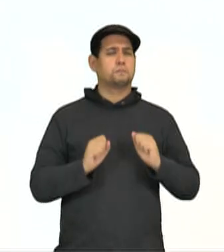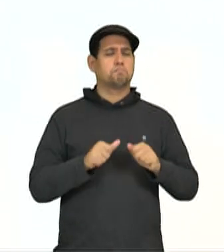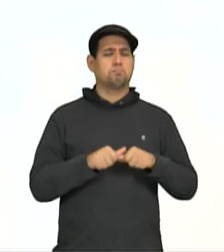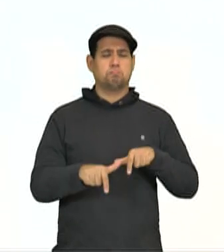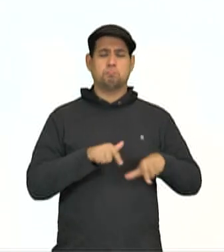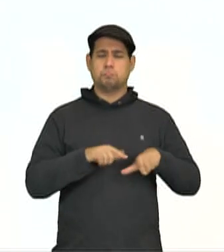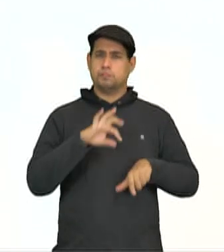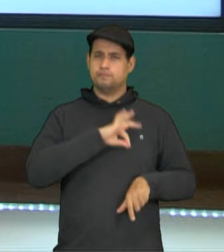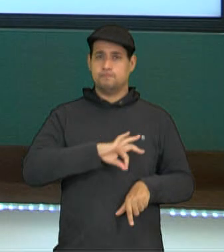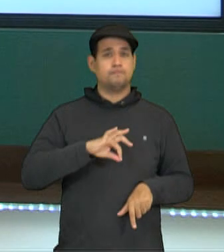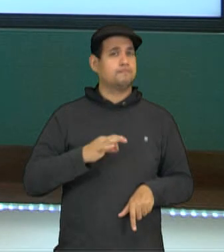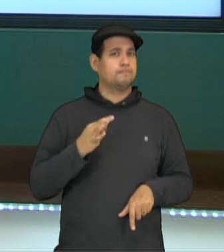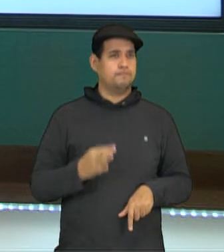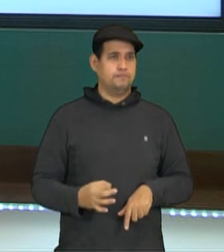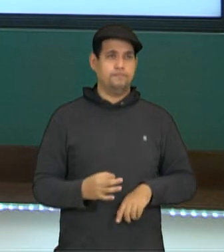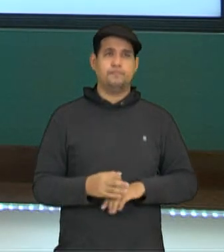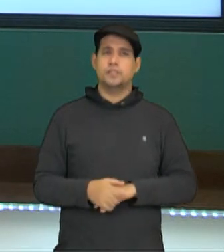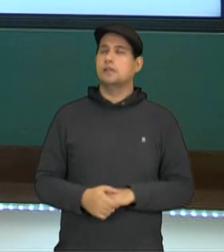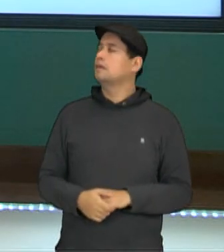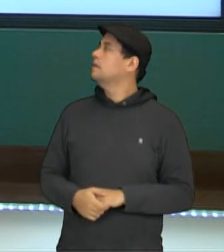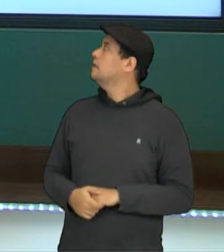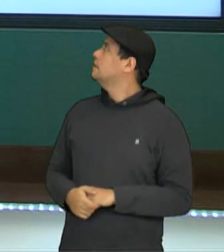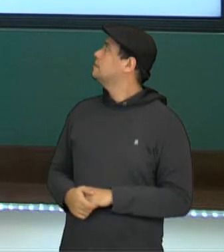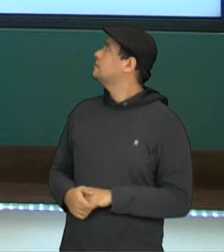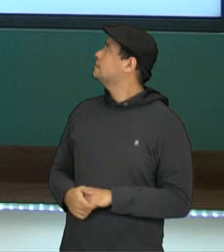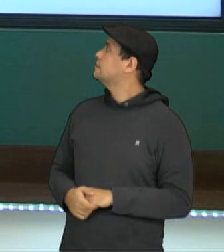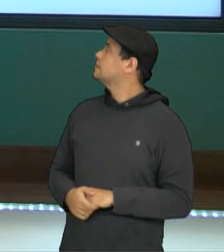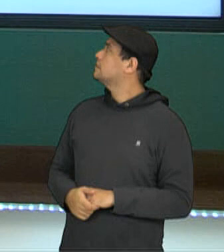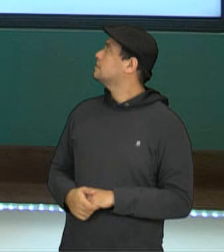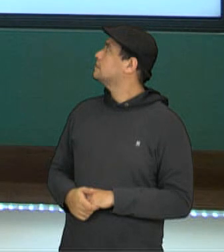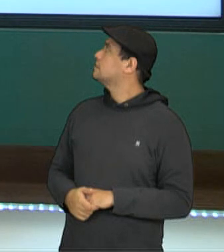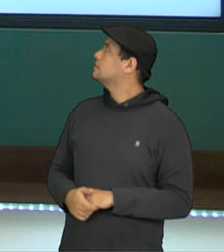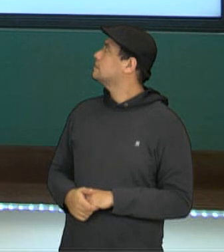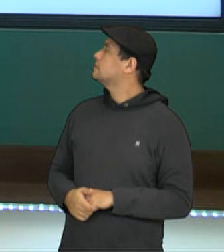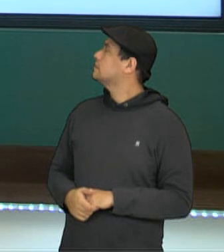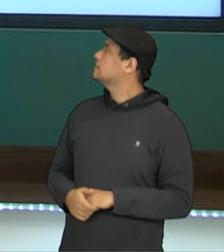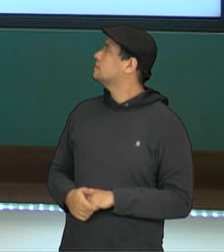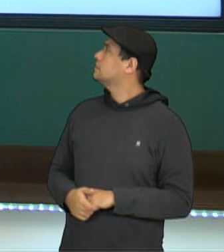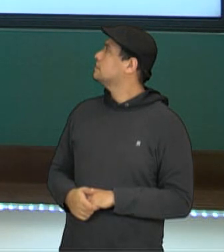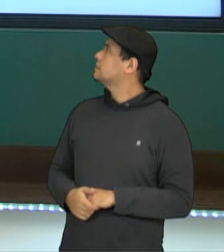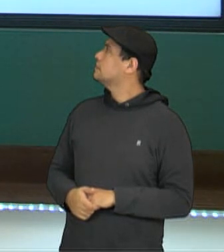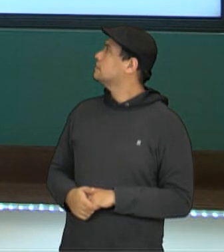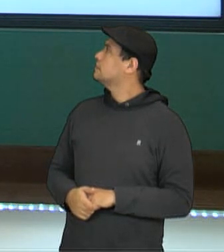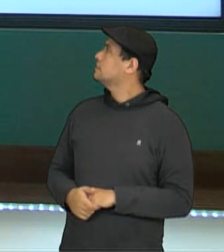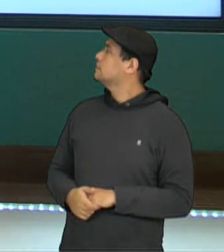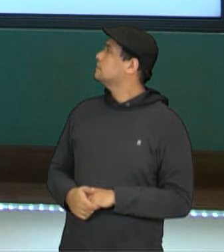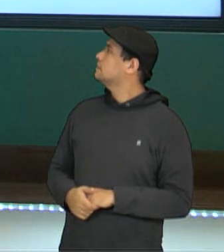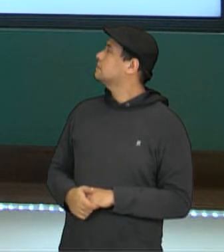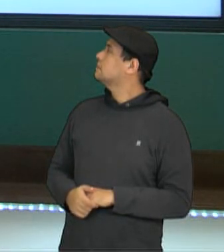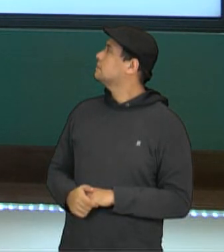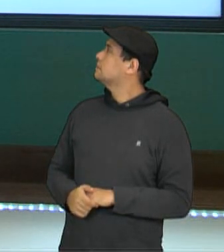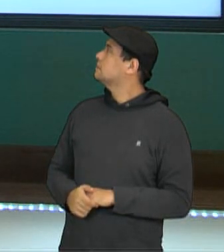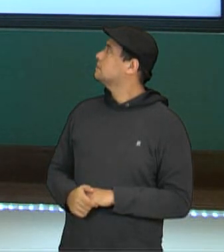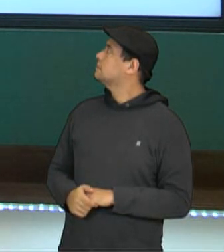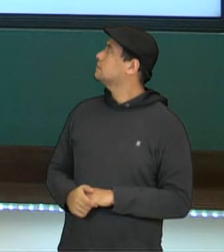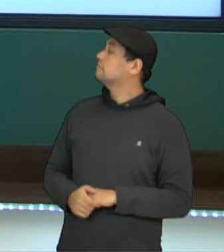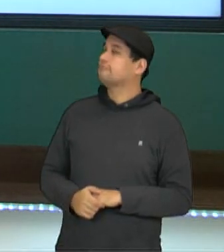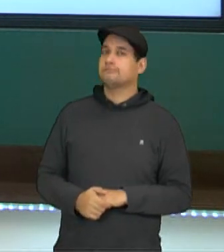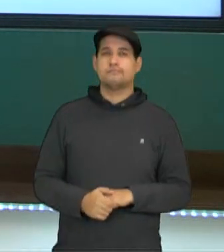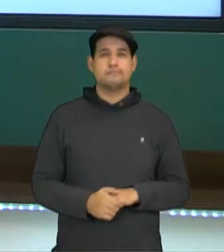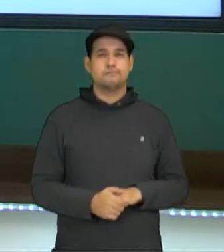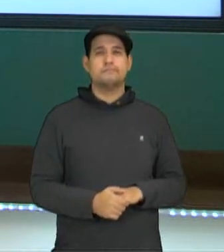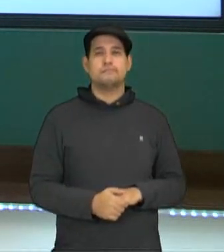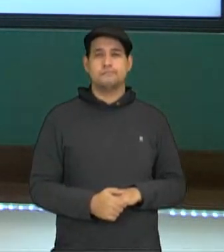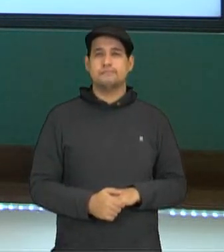manter. Kelly told me she had to get a job that she would be able to support herself with.